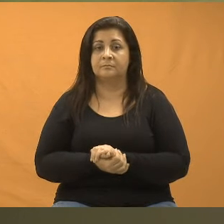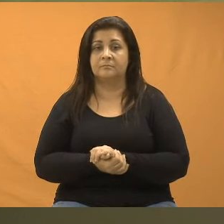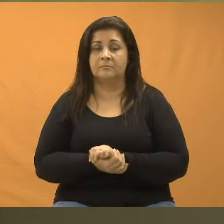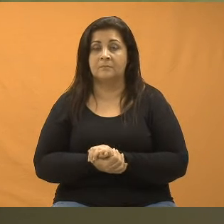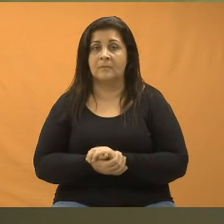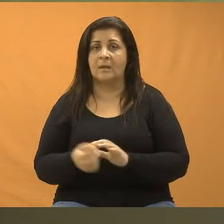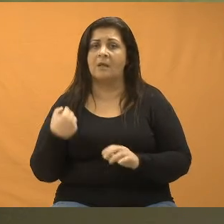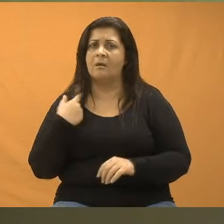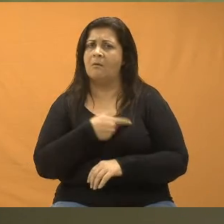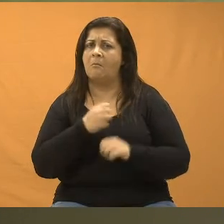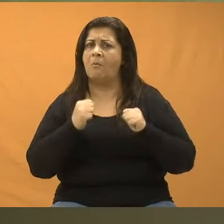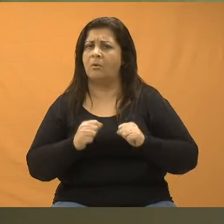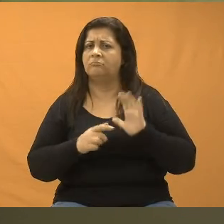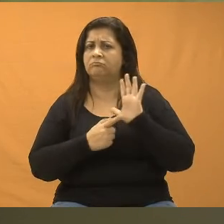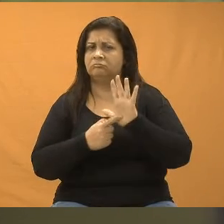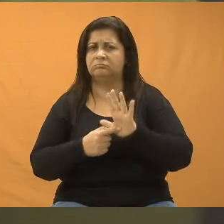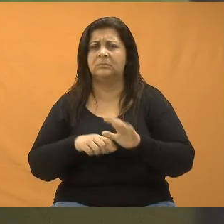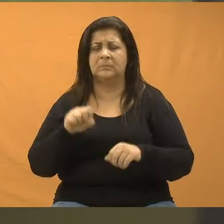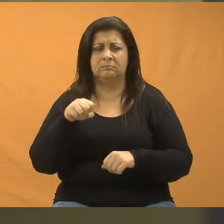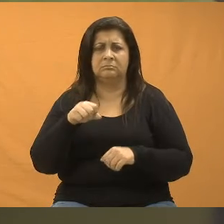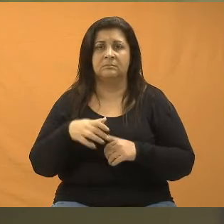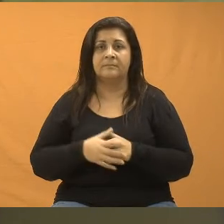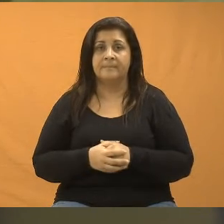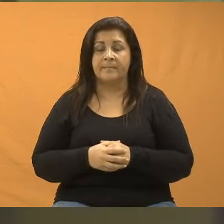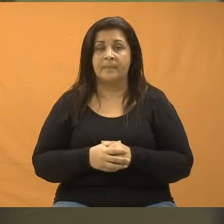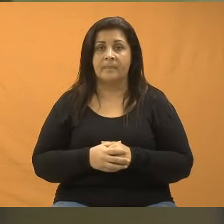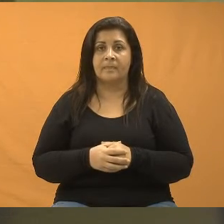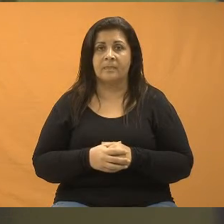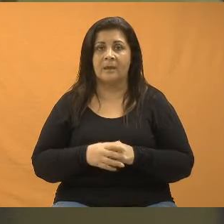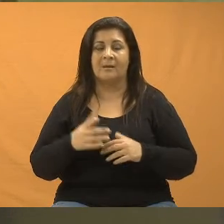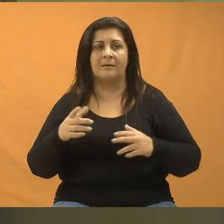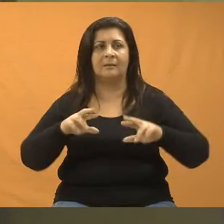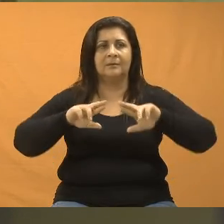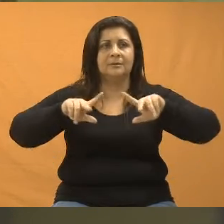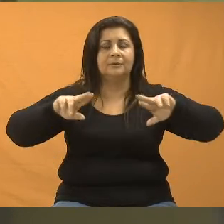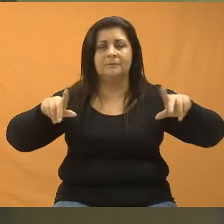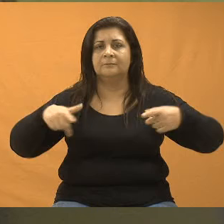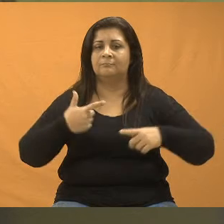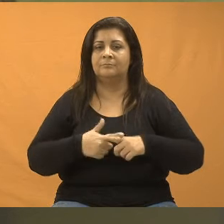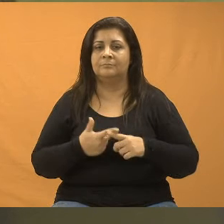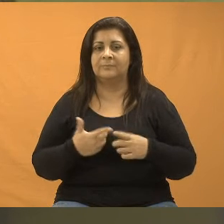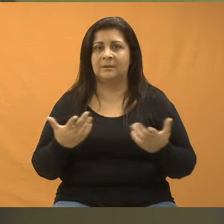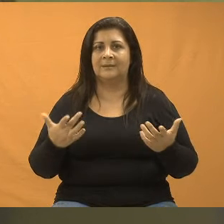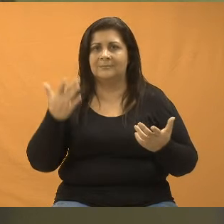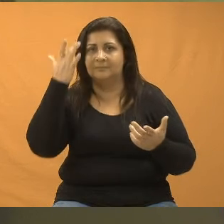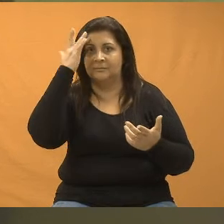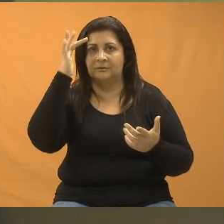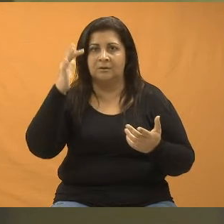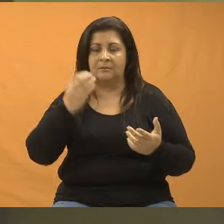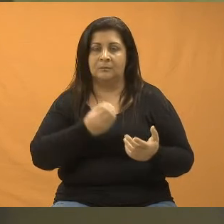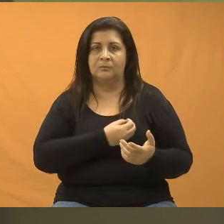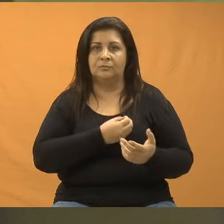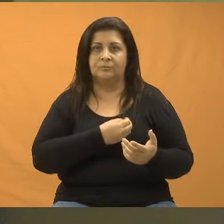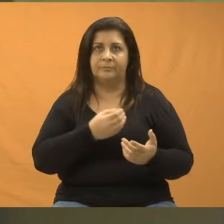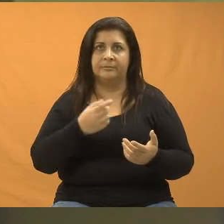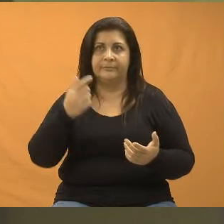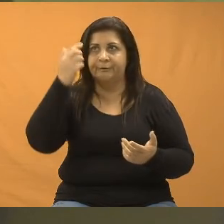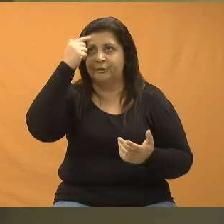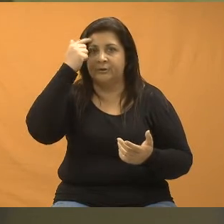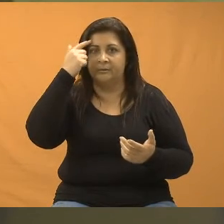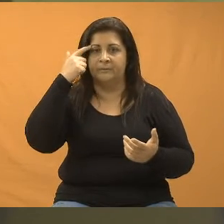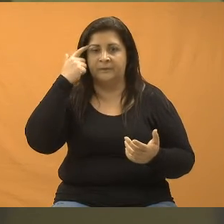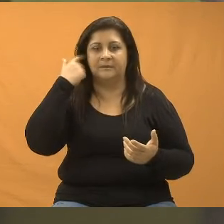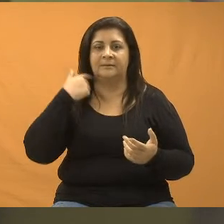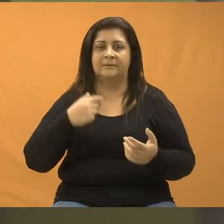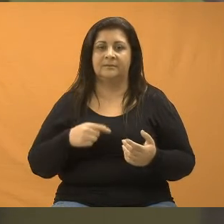a gente pode disponibilizar sem problema nenhum. Essa divergência porque não dá para a gente saber exatamente o número de cor a gente tem a